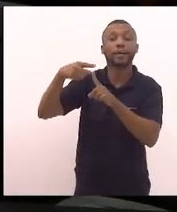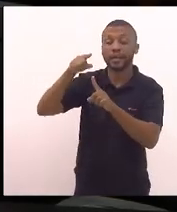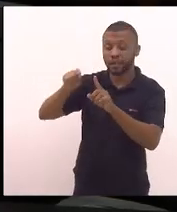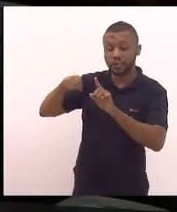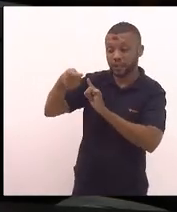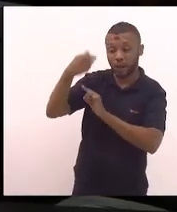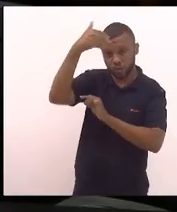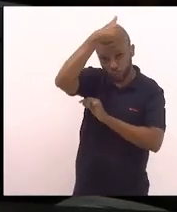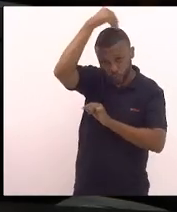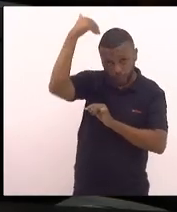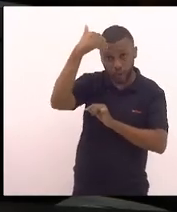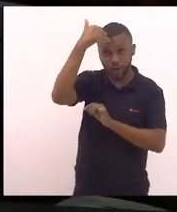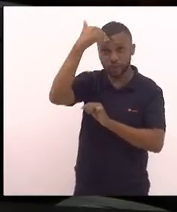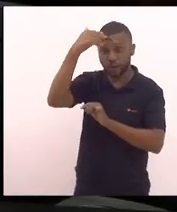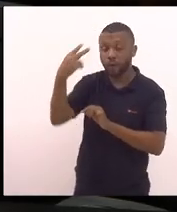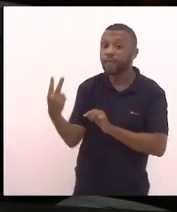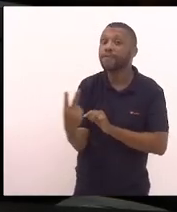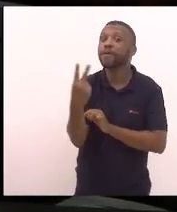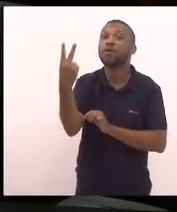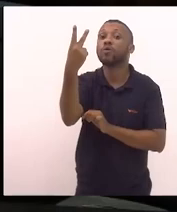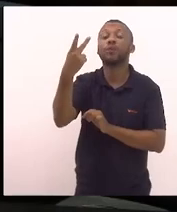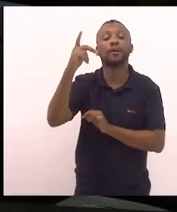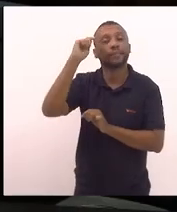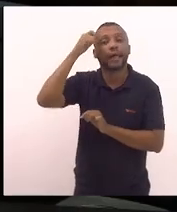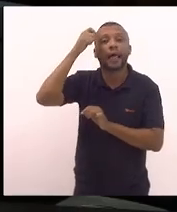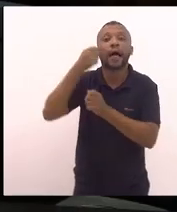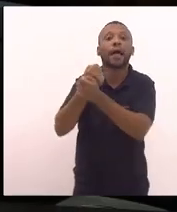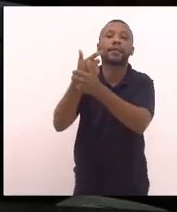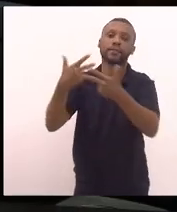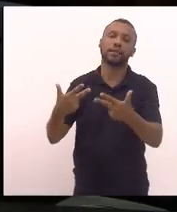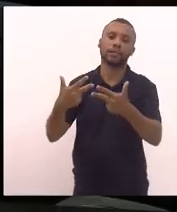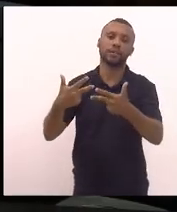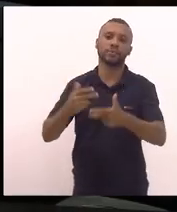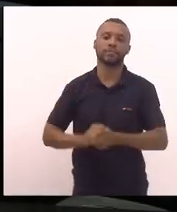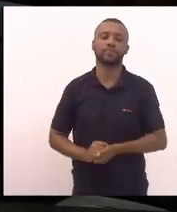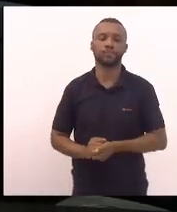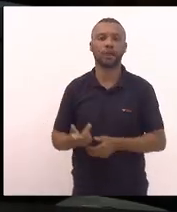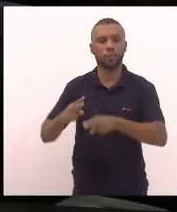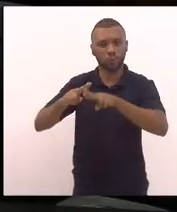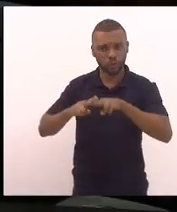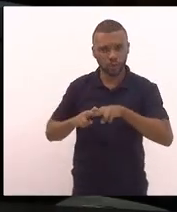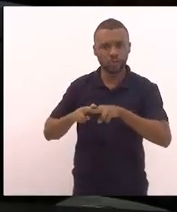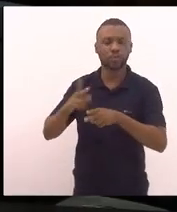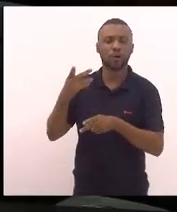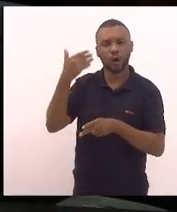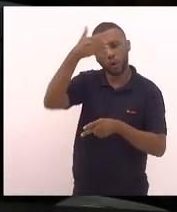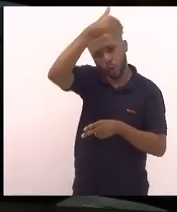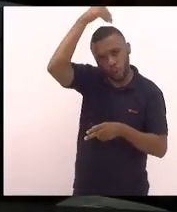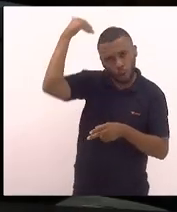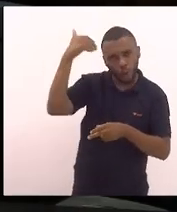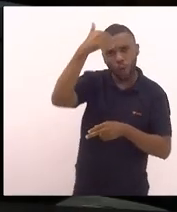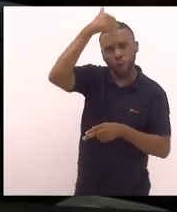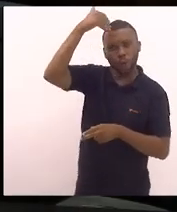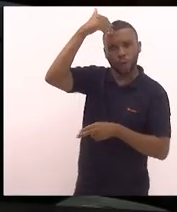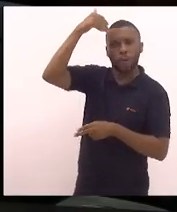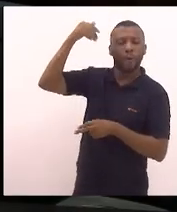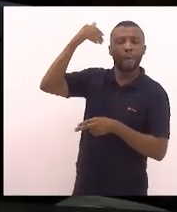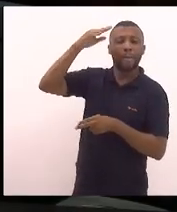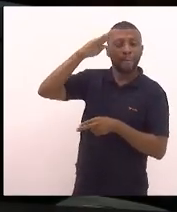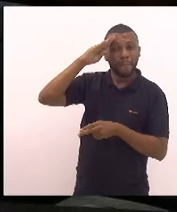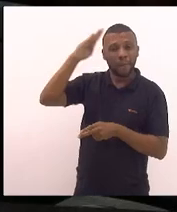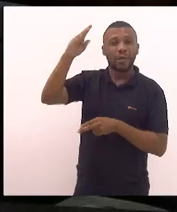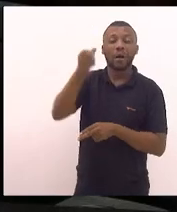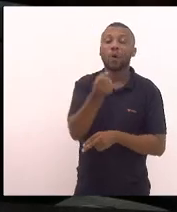valor da raça negra. Por isso, estou usando o turbante agora o maior